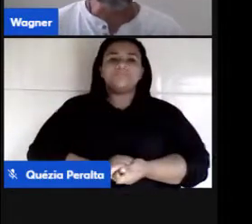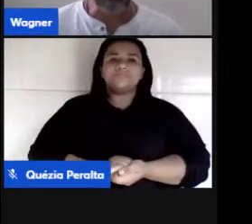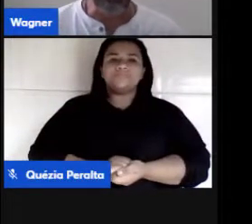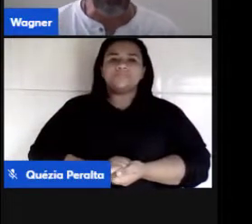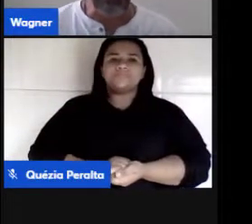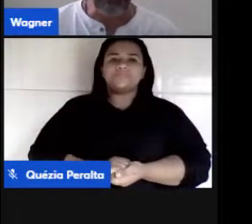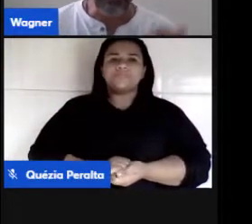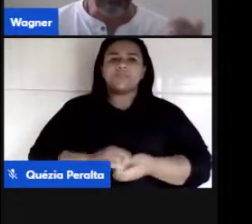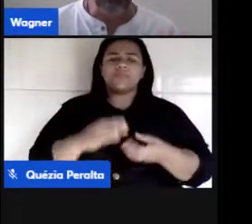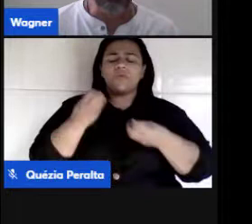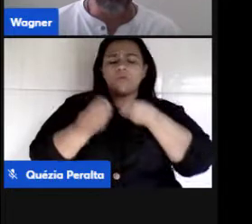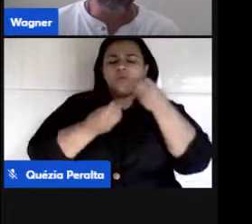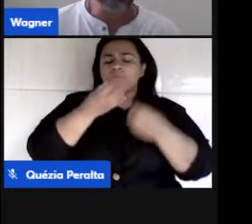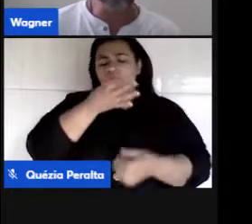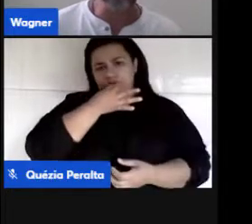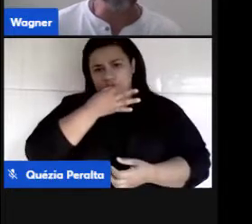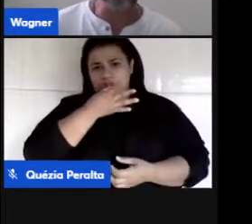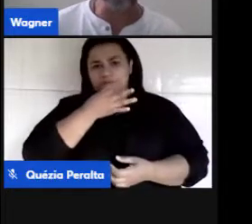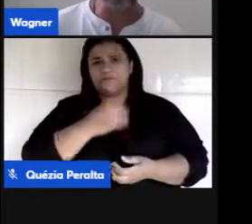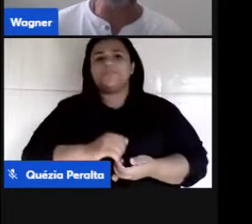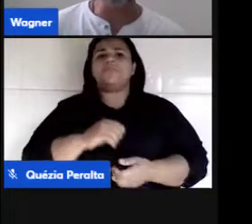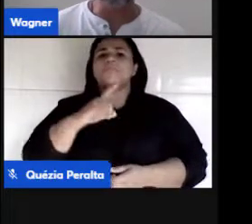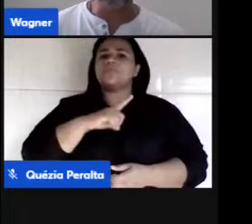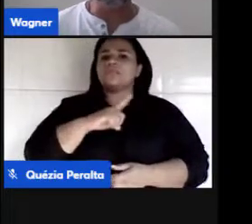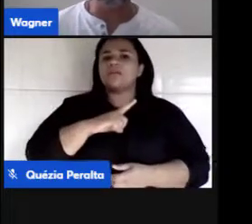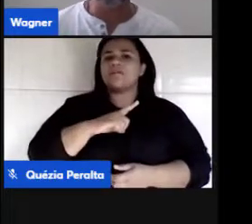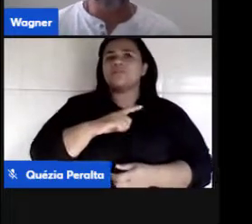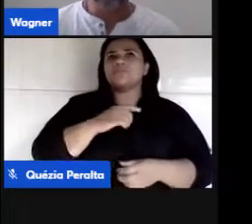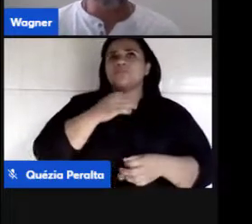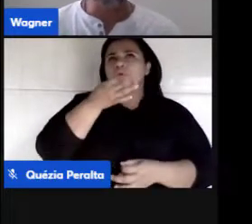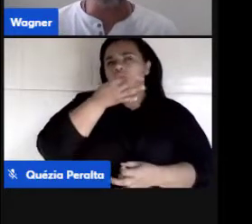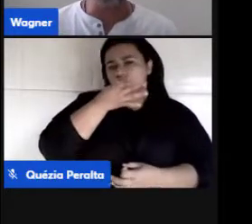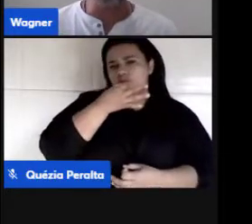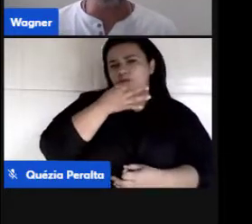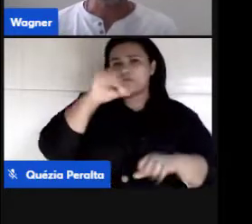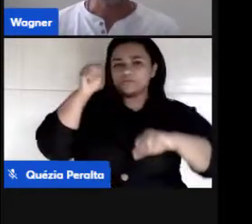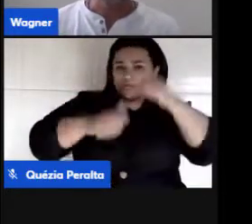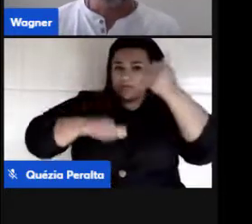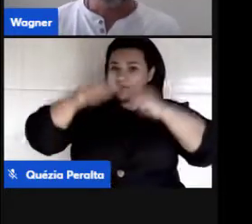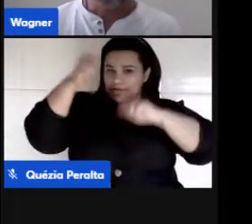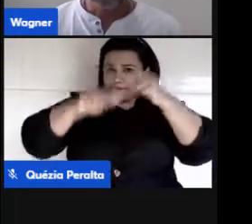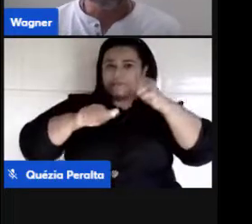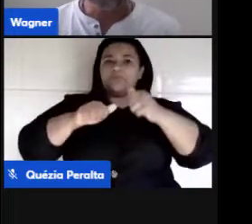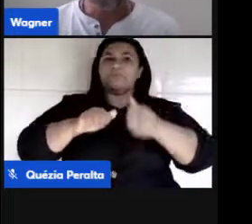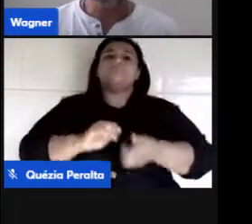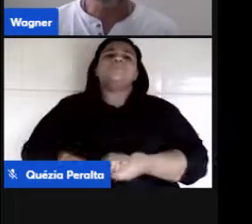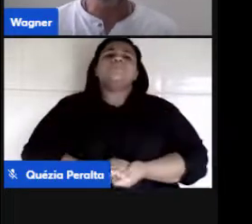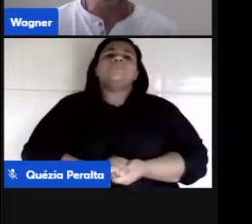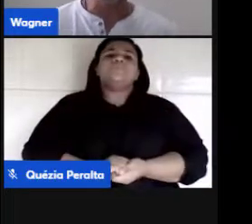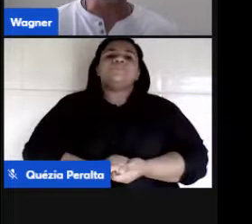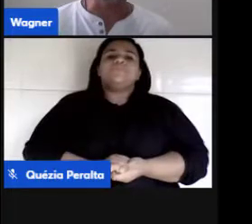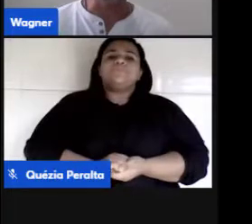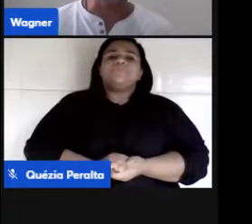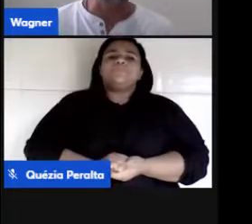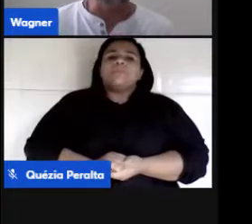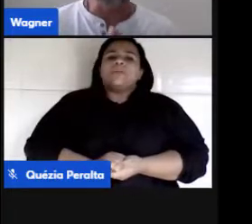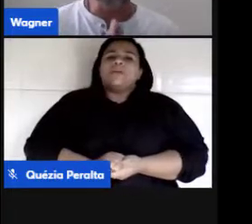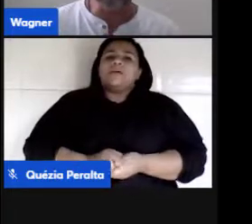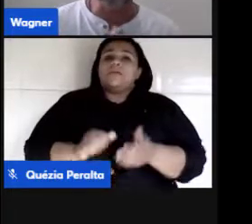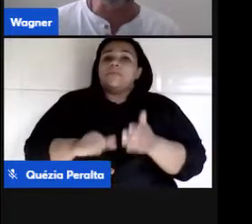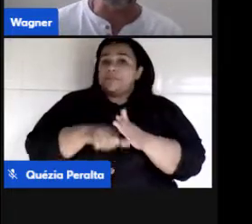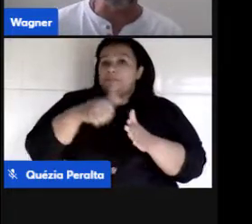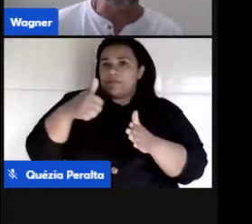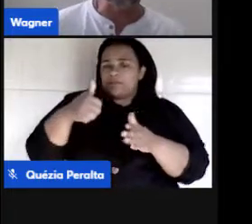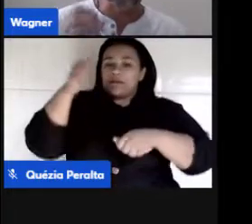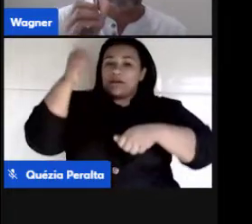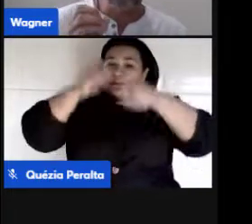Como sugestão, nós temos uns critérios de avaliação. A princípio, avaliação diagnóstica, onde